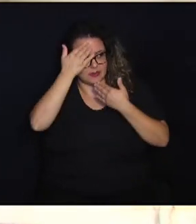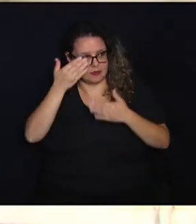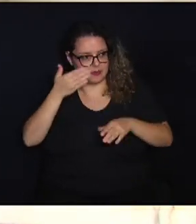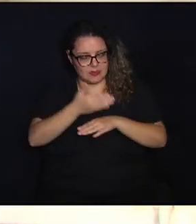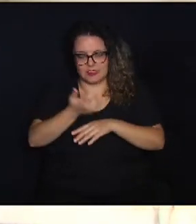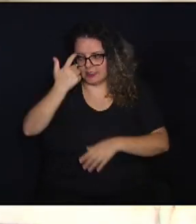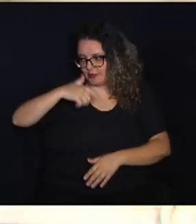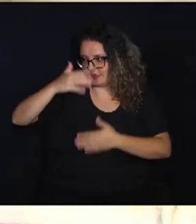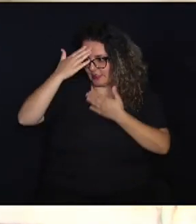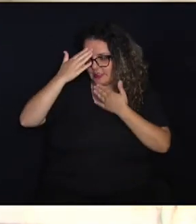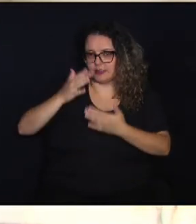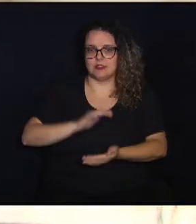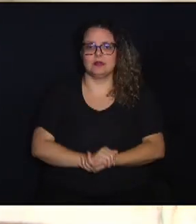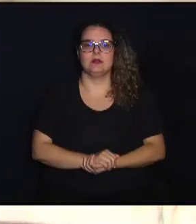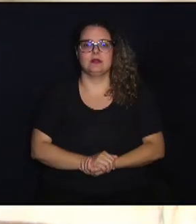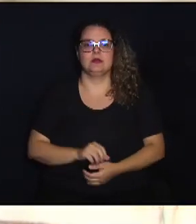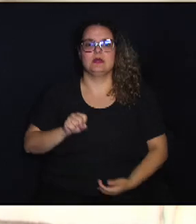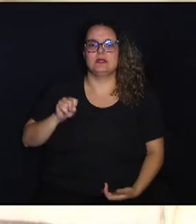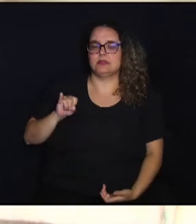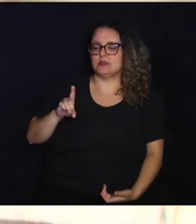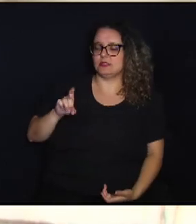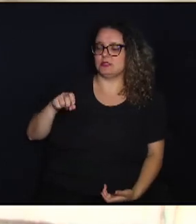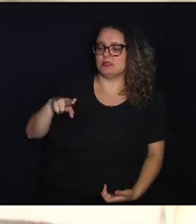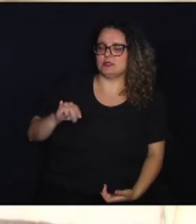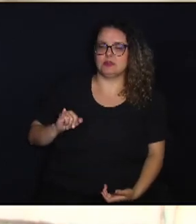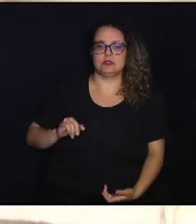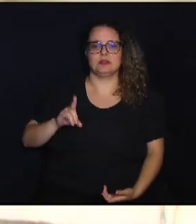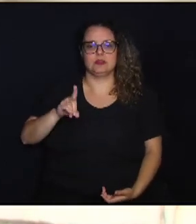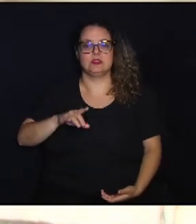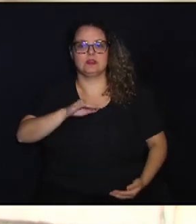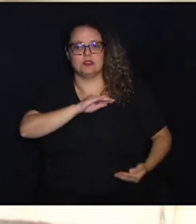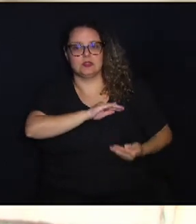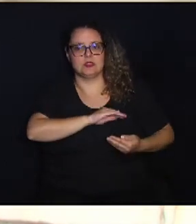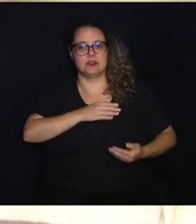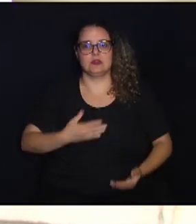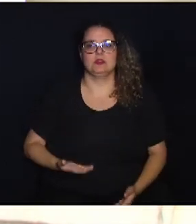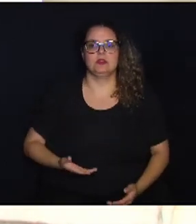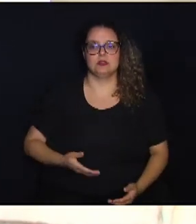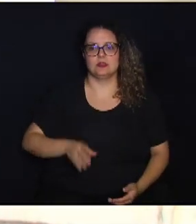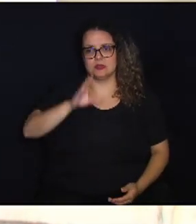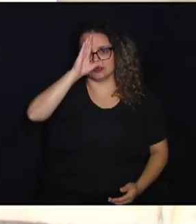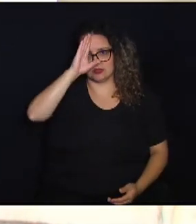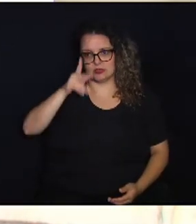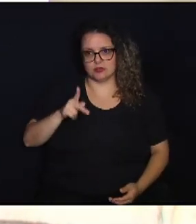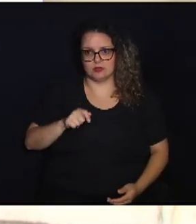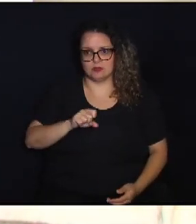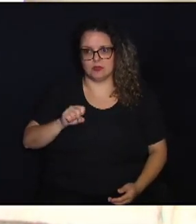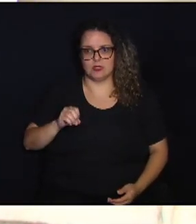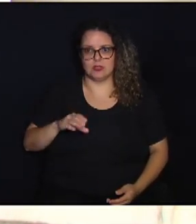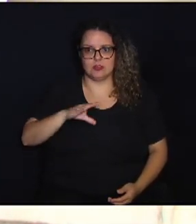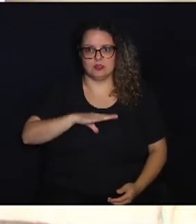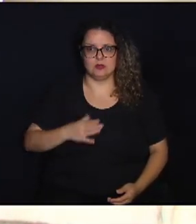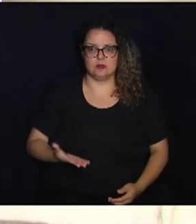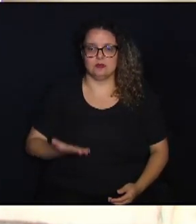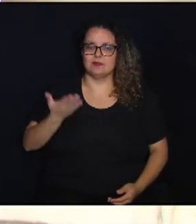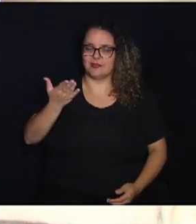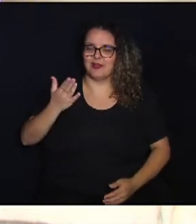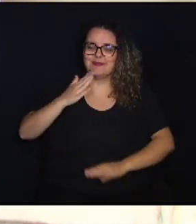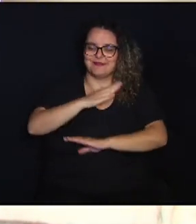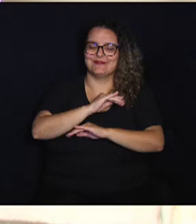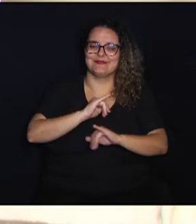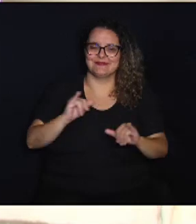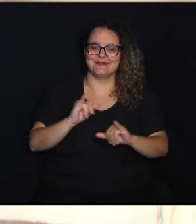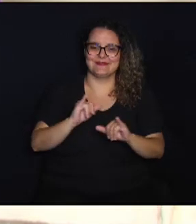que agradeço. Sidney Furtado, diretor da Defesa Civil, aqui direto do Paço Municipal para o Jornal